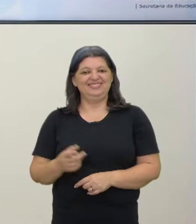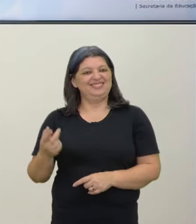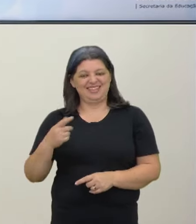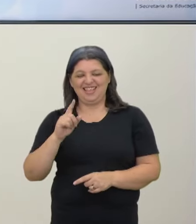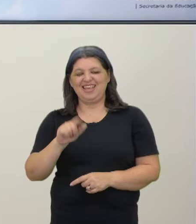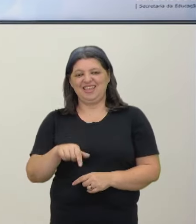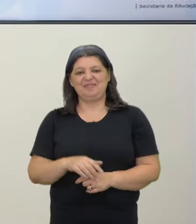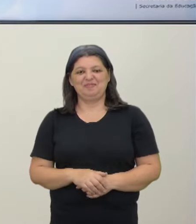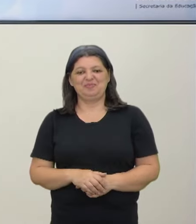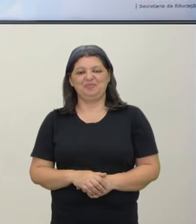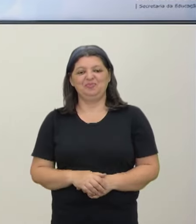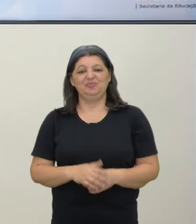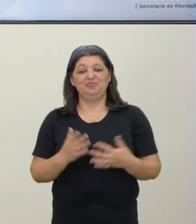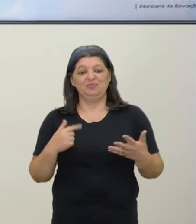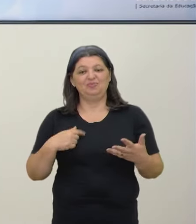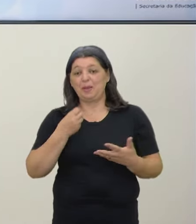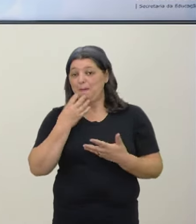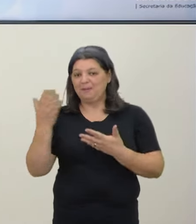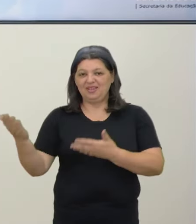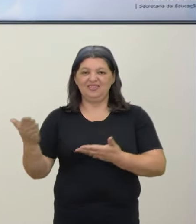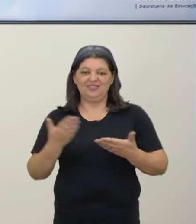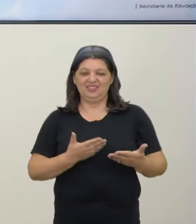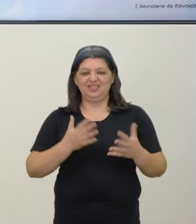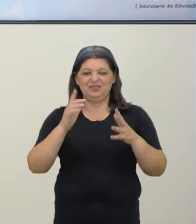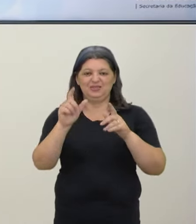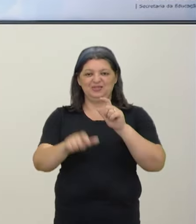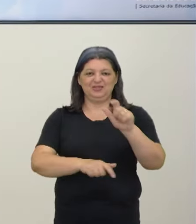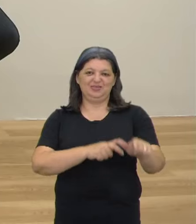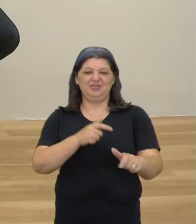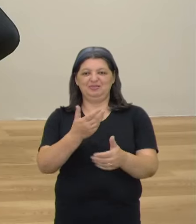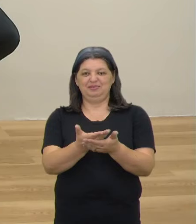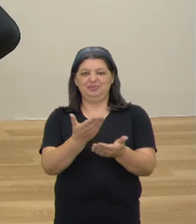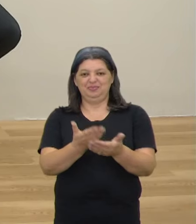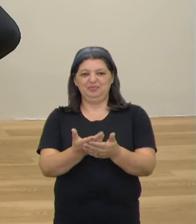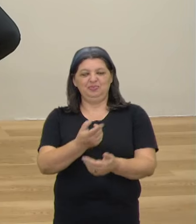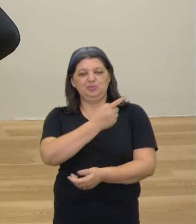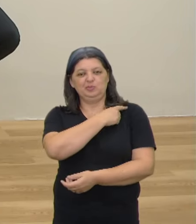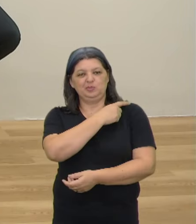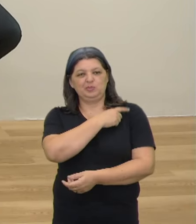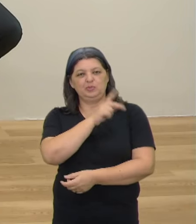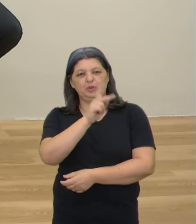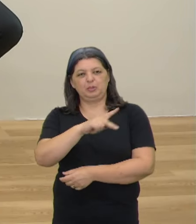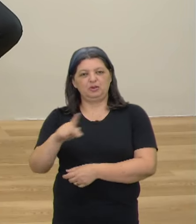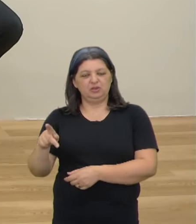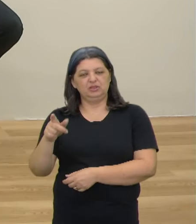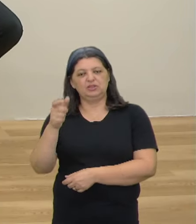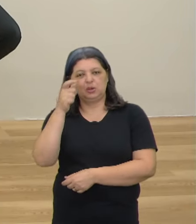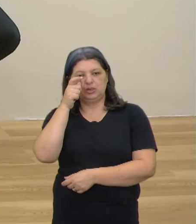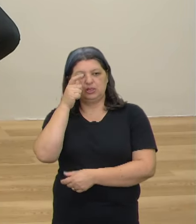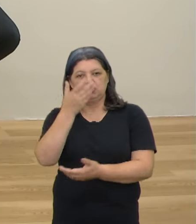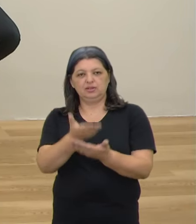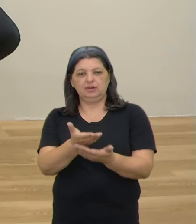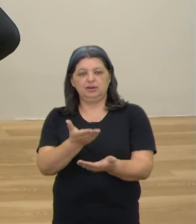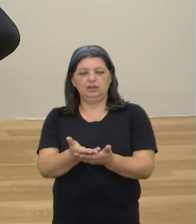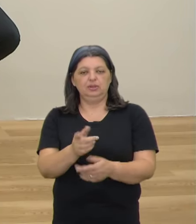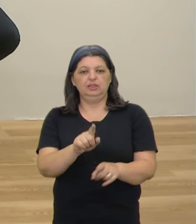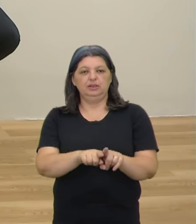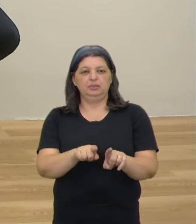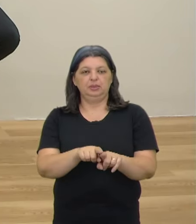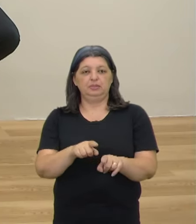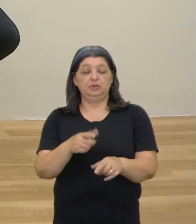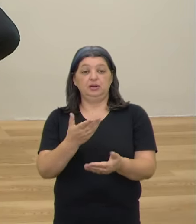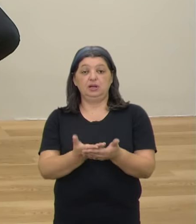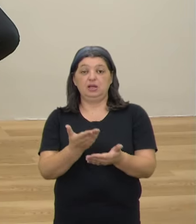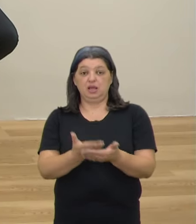isso. Mas bem-vindos a todos os estudantes aí dessa primeira série do ensino médio, os professores que a gente estiver assistindo a nossa aula. Estamos aqui para mais uma